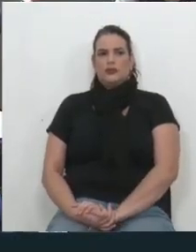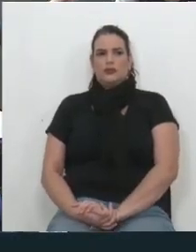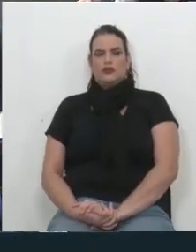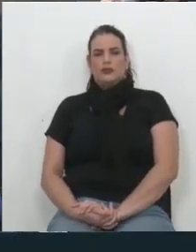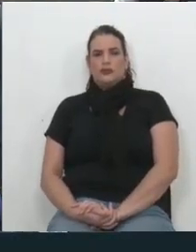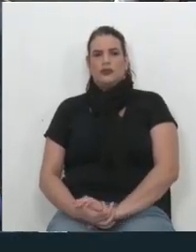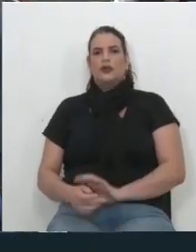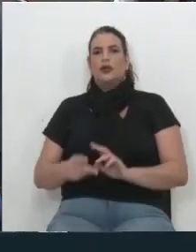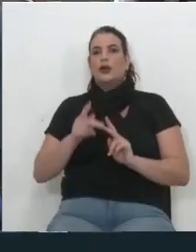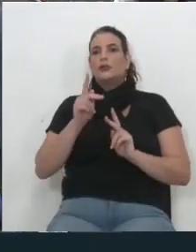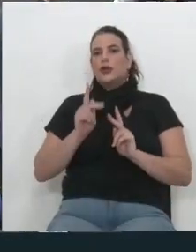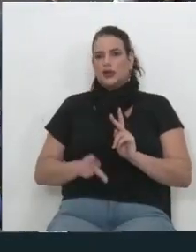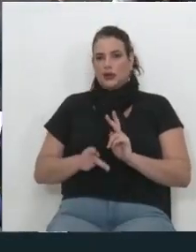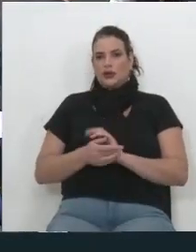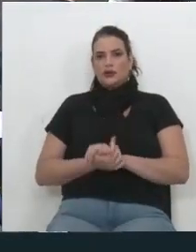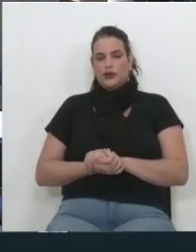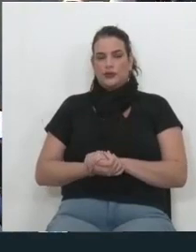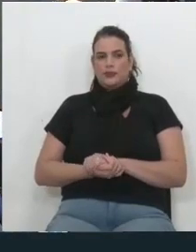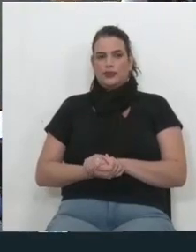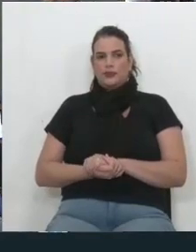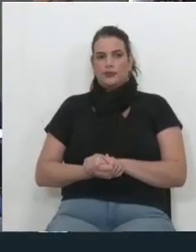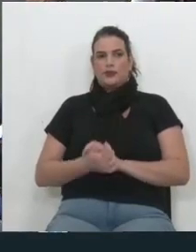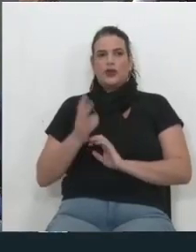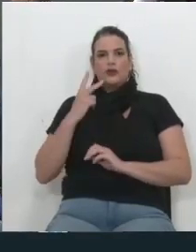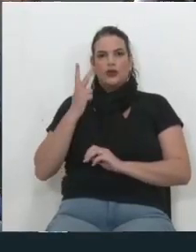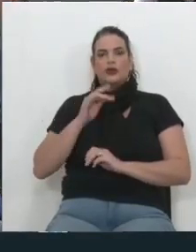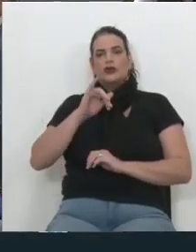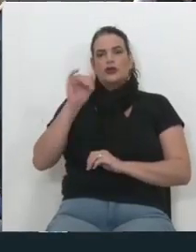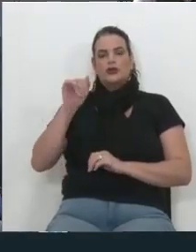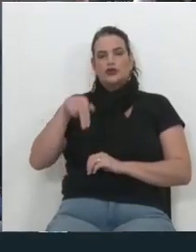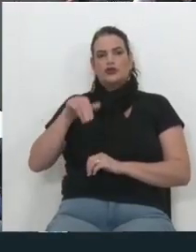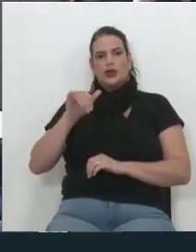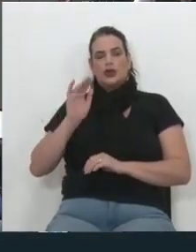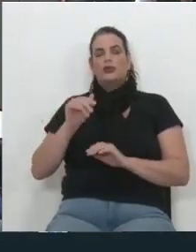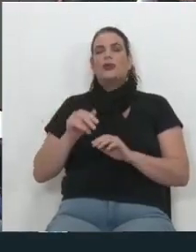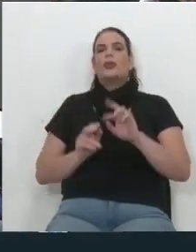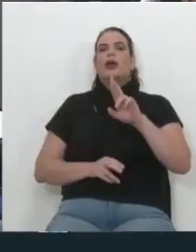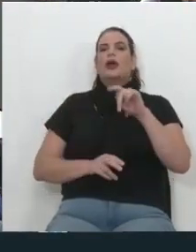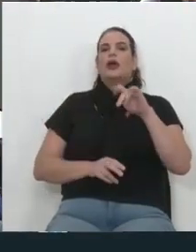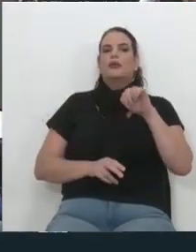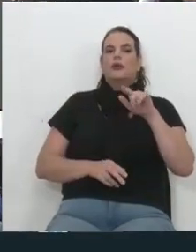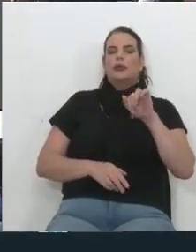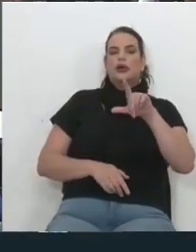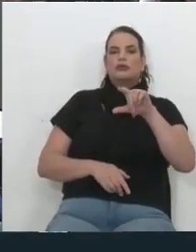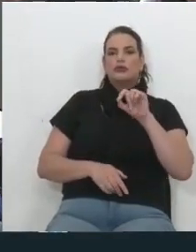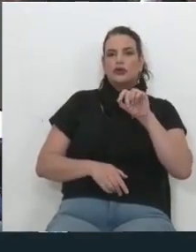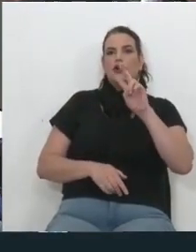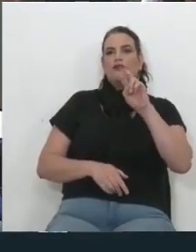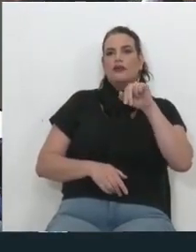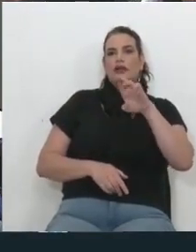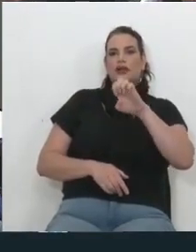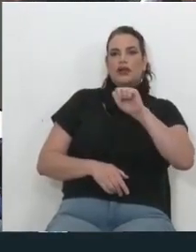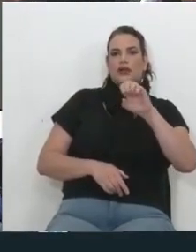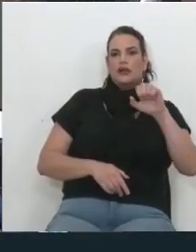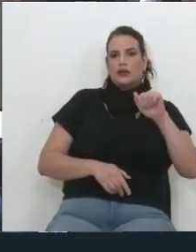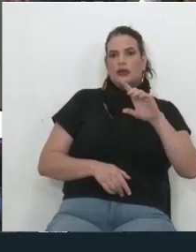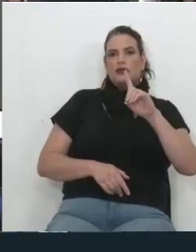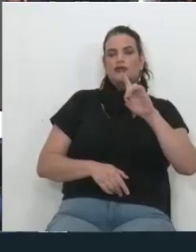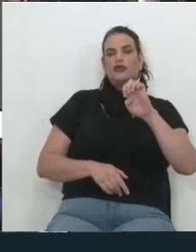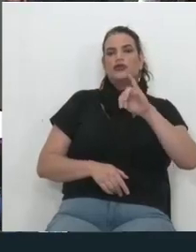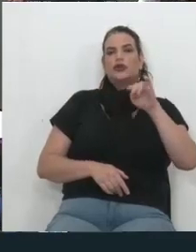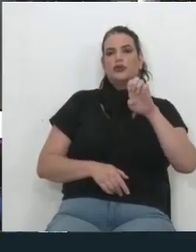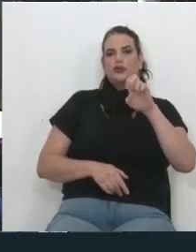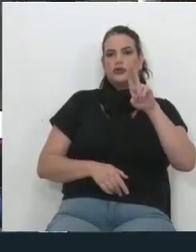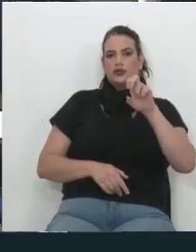Presidente, pela ordem. Questão de ordem, vereador Jaime Júnior. Republicanos, indicação, vereadora Vanessa de Jesus. Vereadora Vanessa de